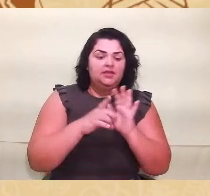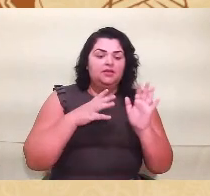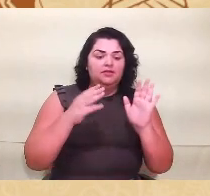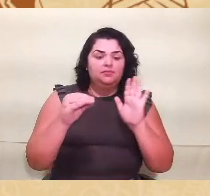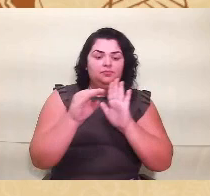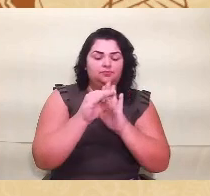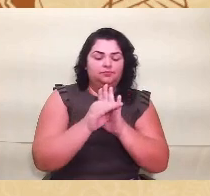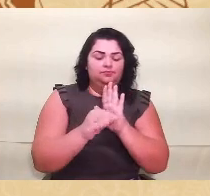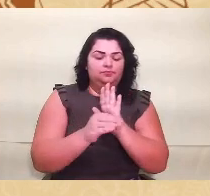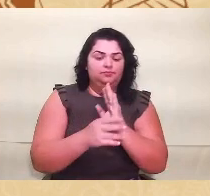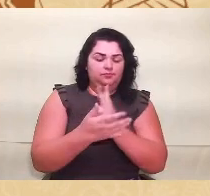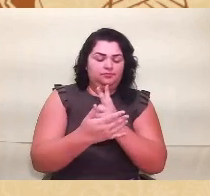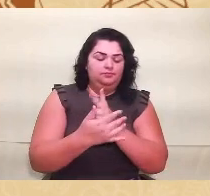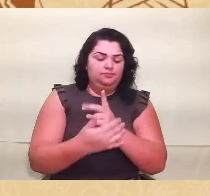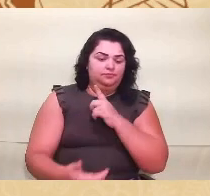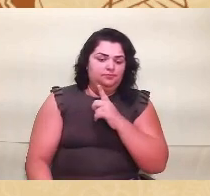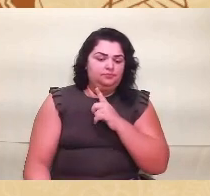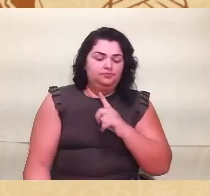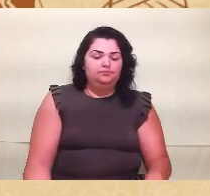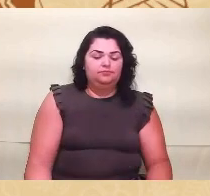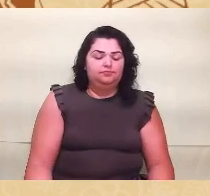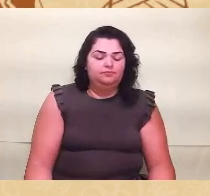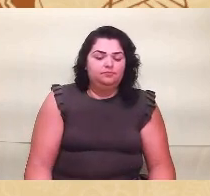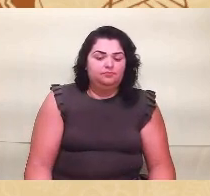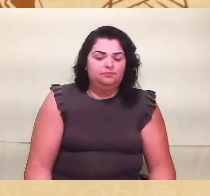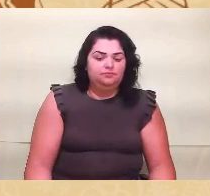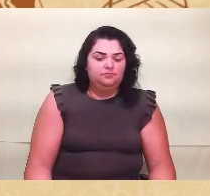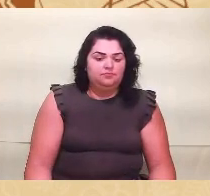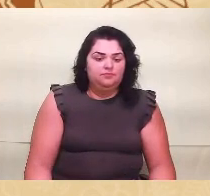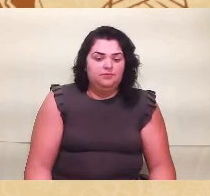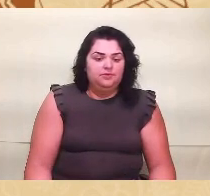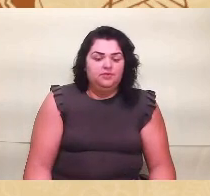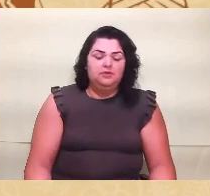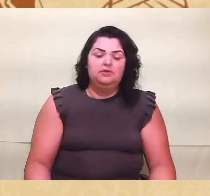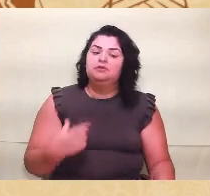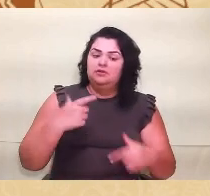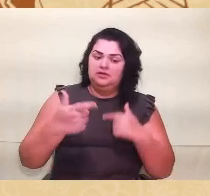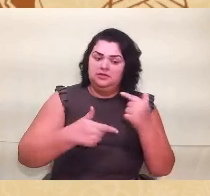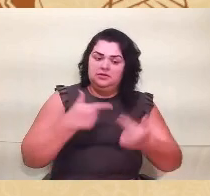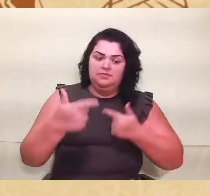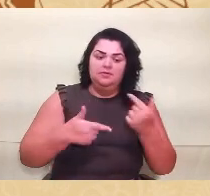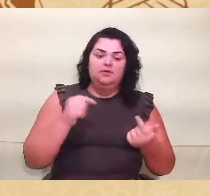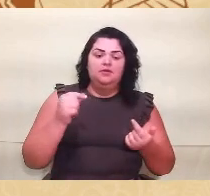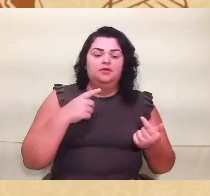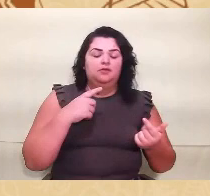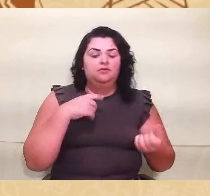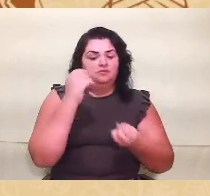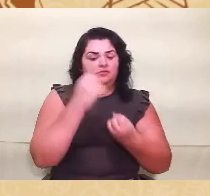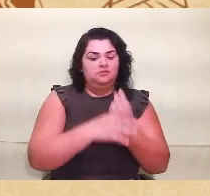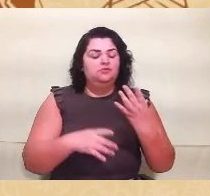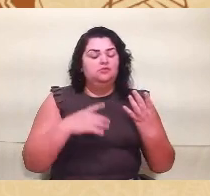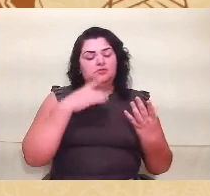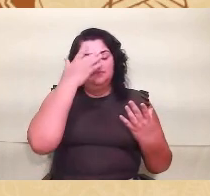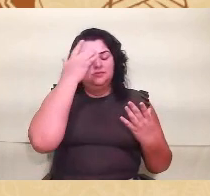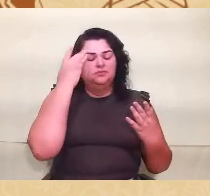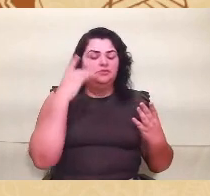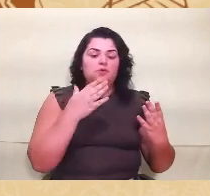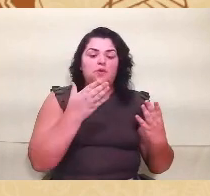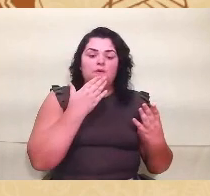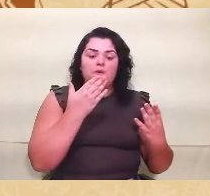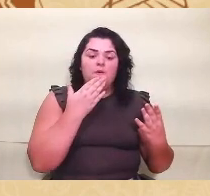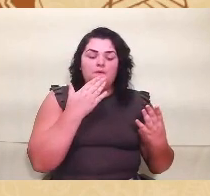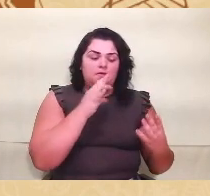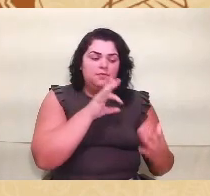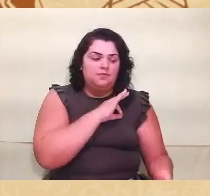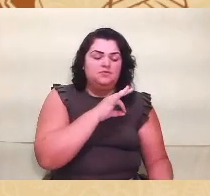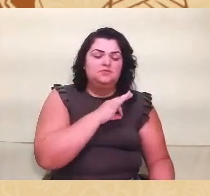atitude. Geralmente é assim, né? Quem trabalha, quem atua em relação aos povos indígenas é a Polícia Federal, né? Porque como